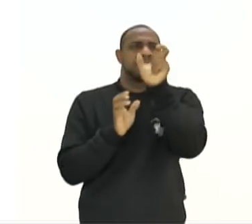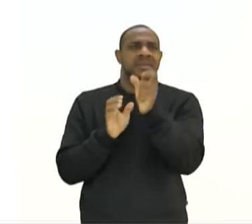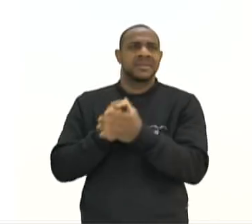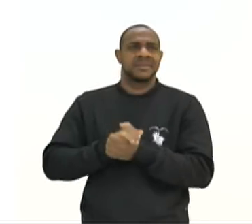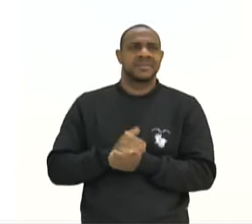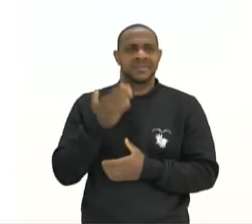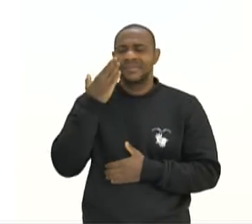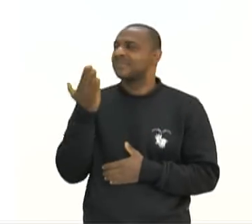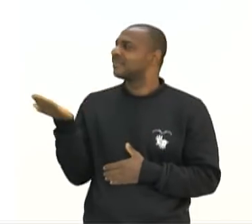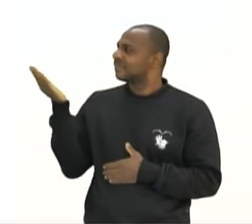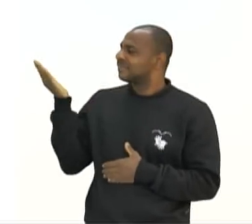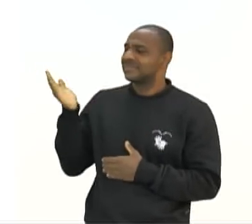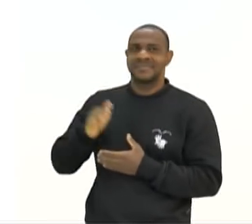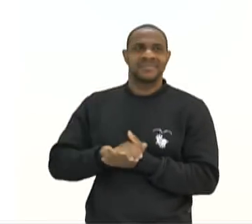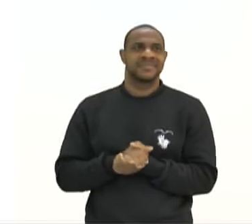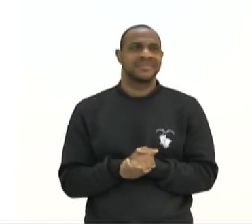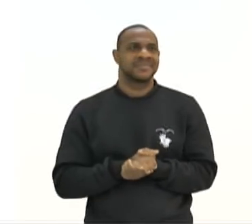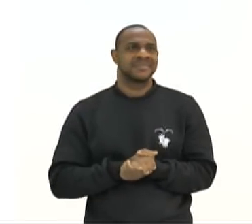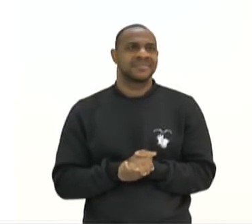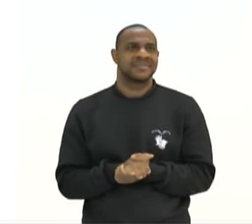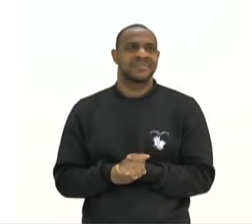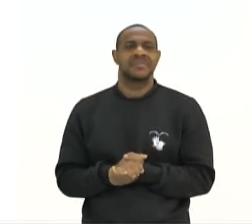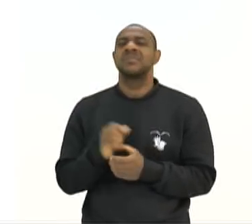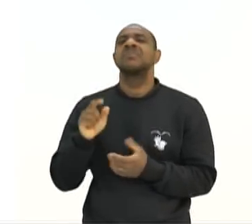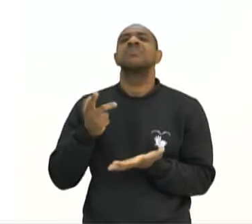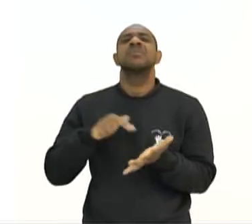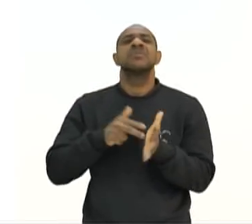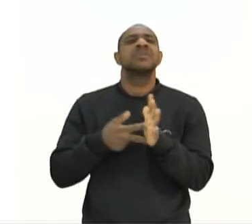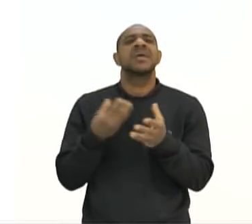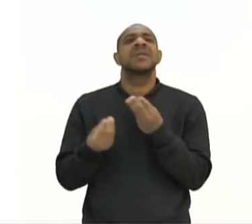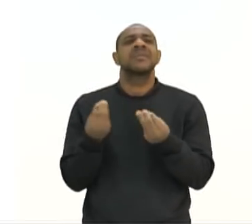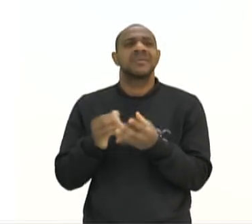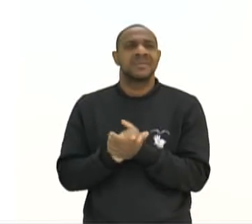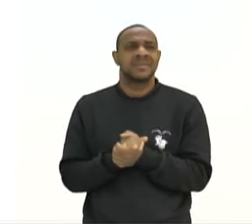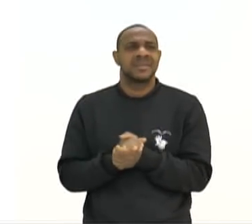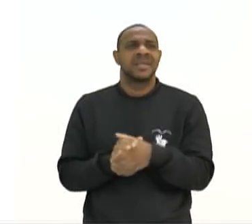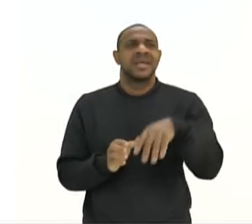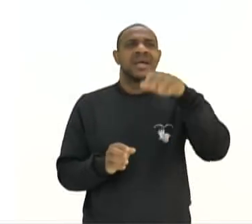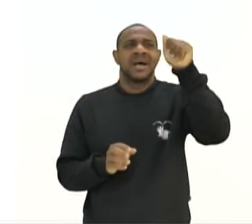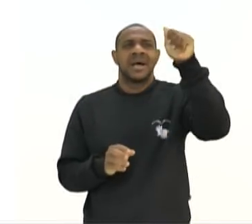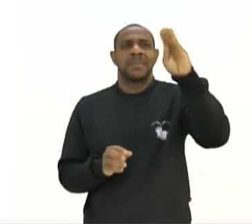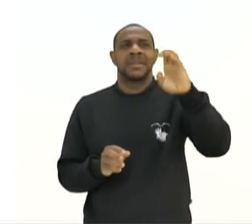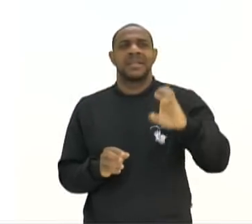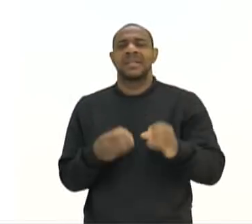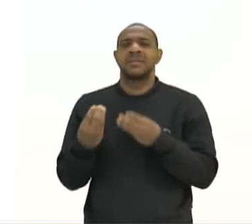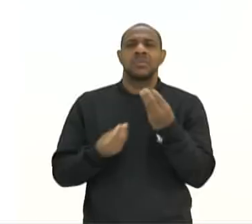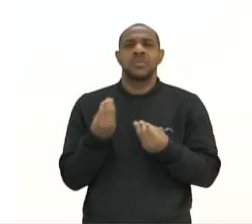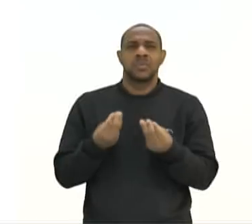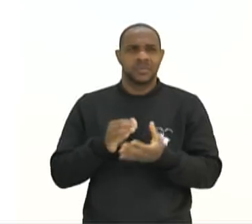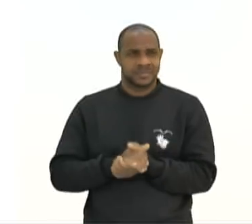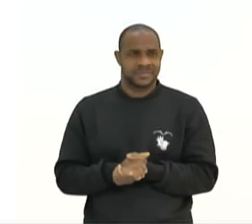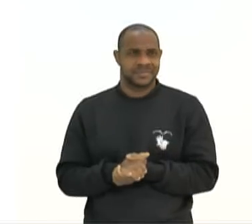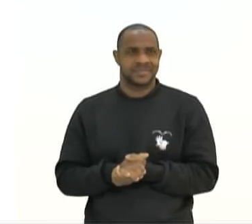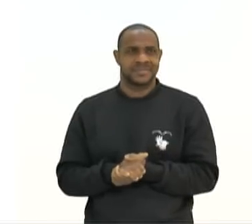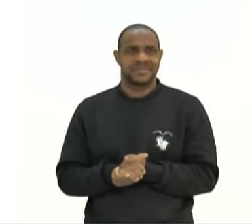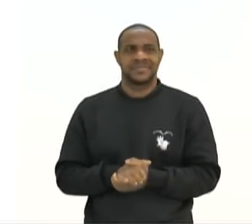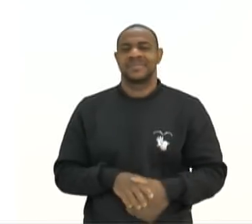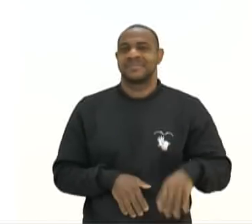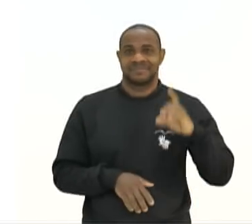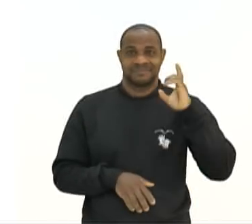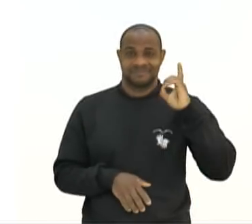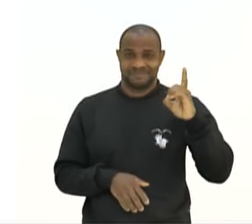palavra? Ou será que é letter D, crença? O que vocês acham, galerinha? A, B, C or D?